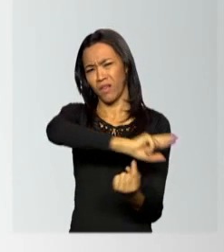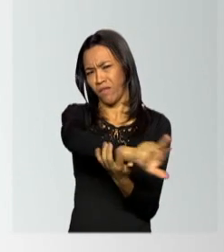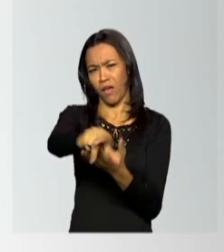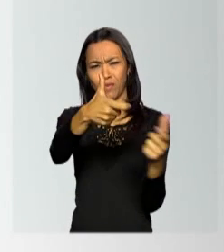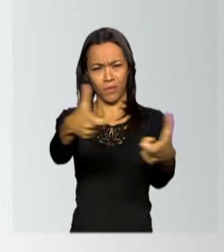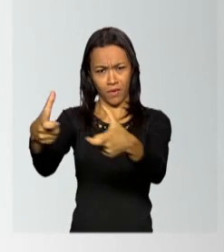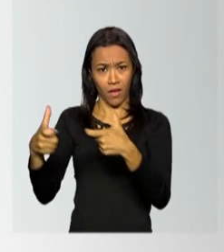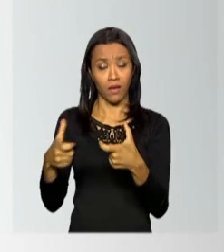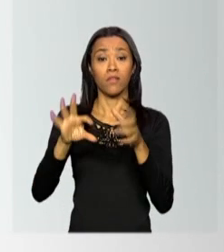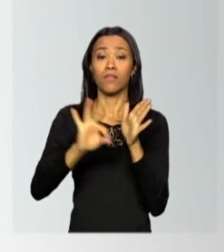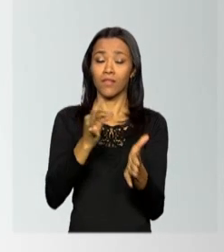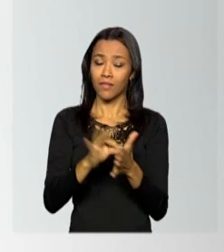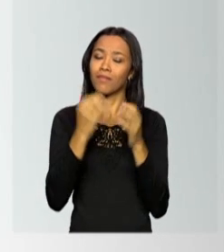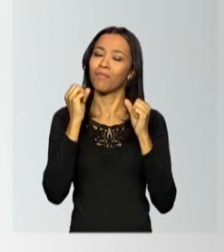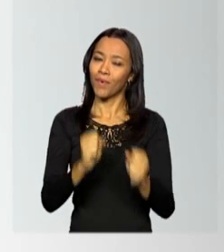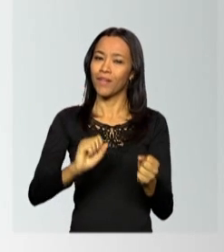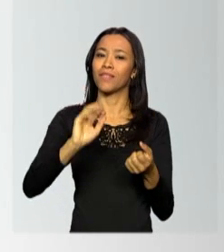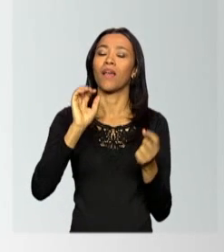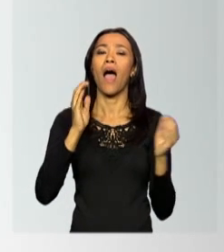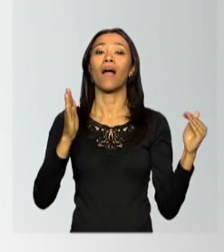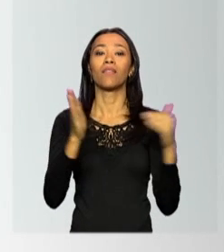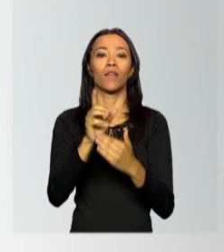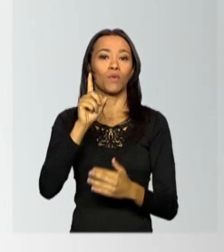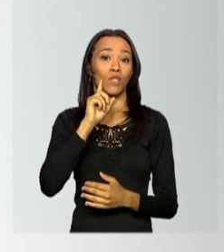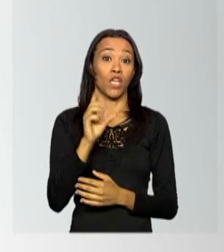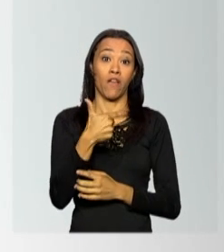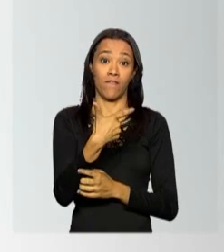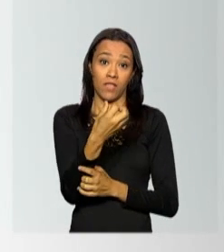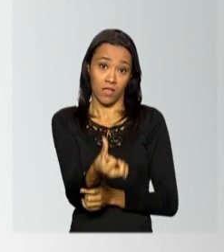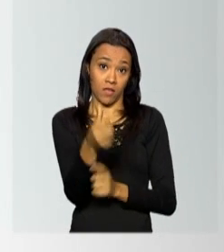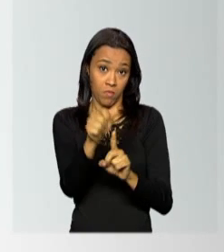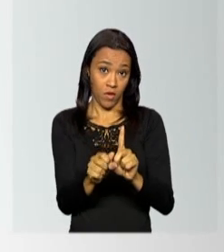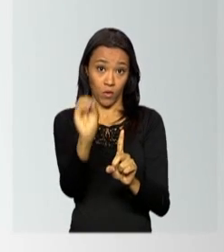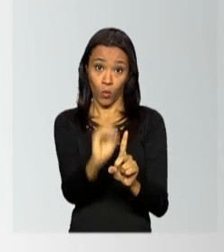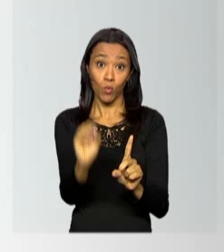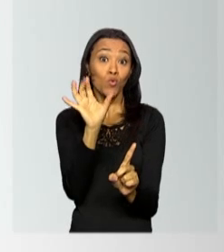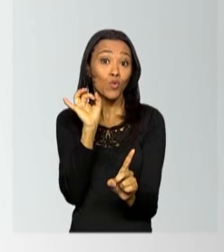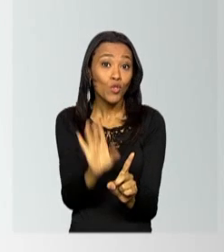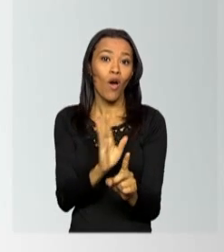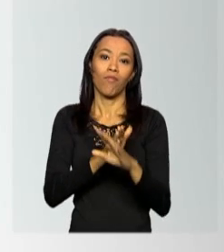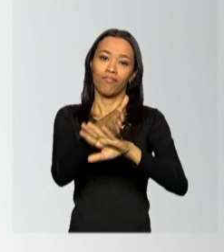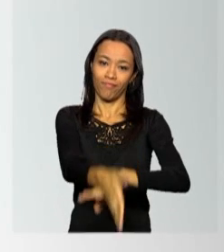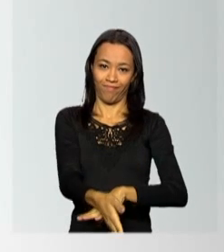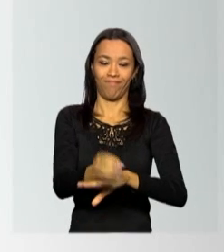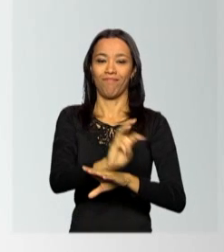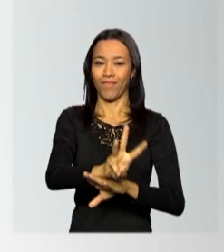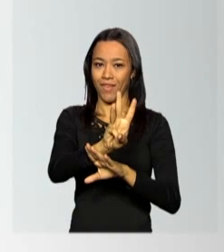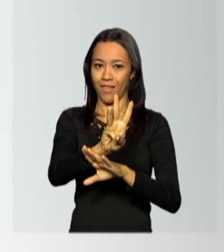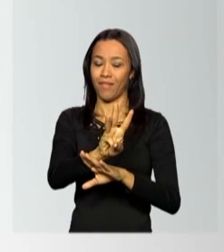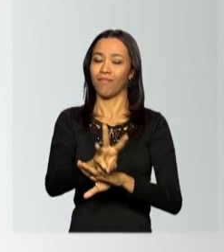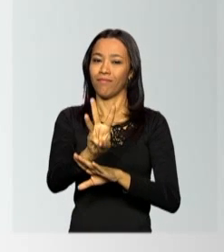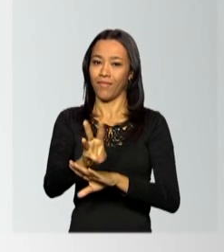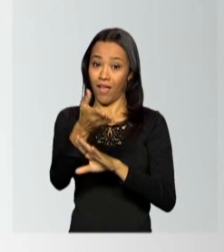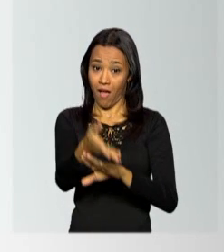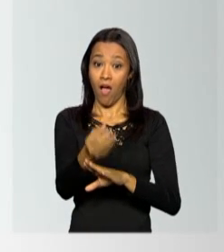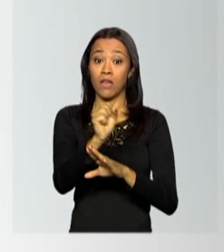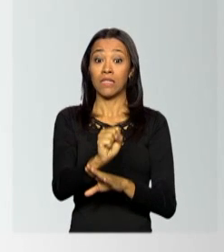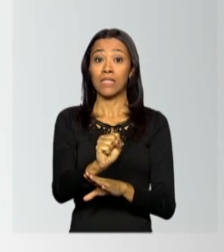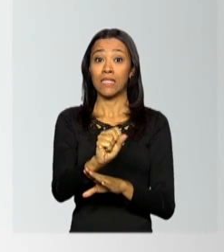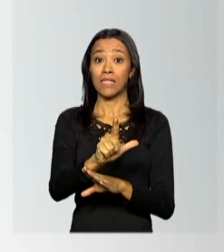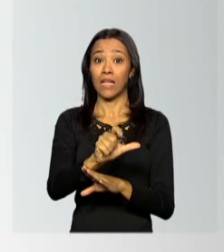diversos. As inscrições poderão ser feitas até o dia 26 de outubro, somente pela internet, no sistema Salic